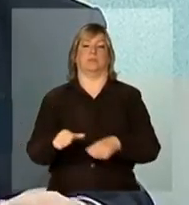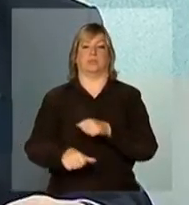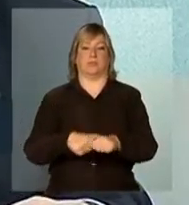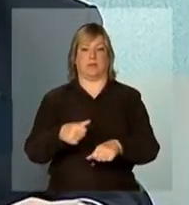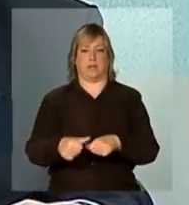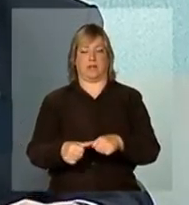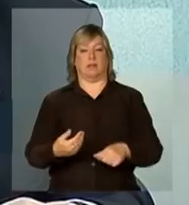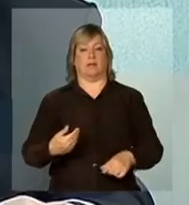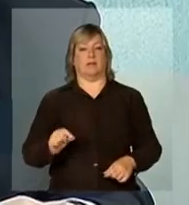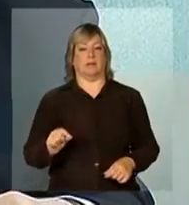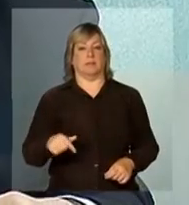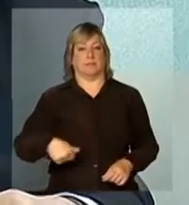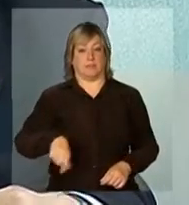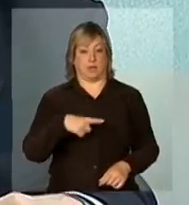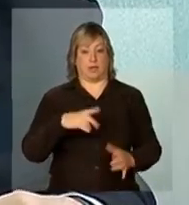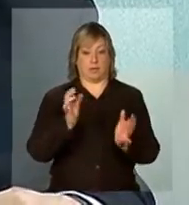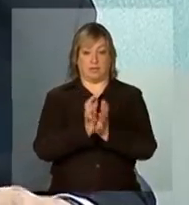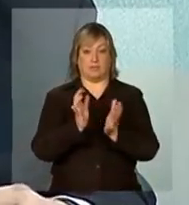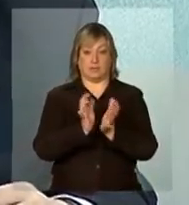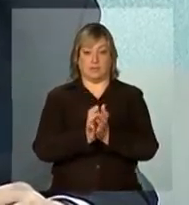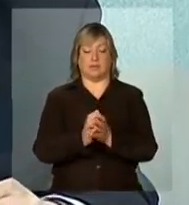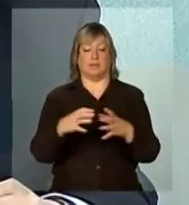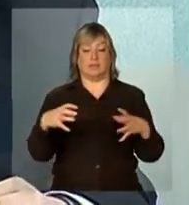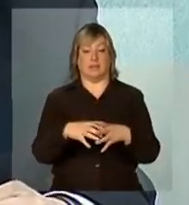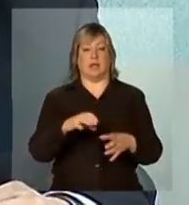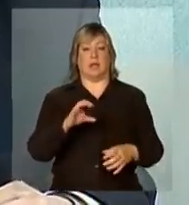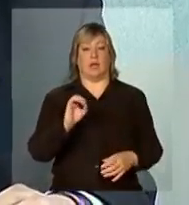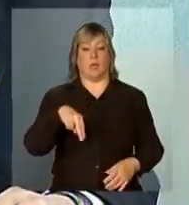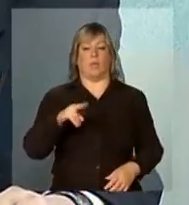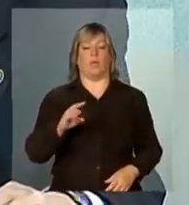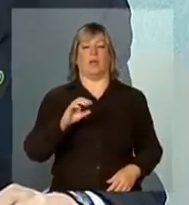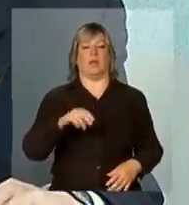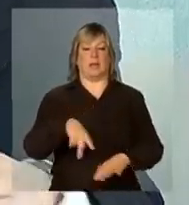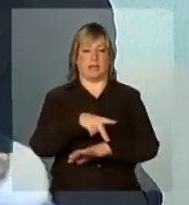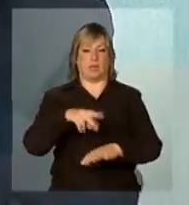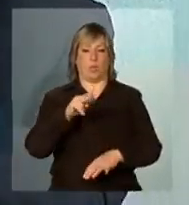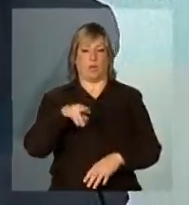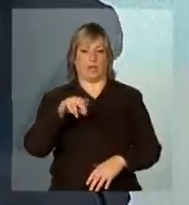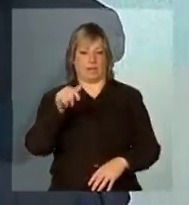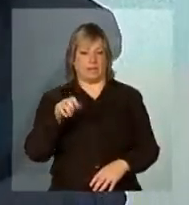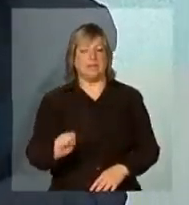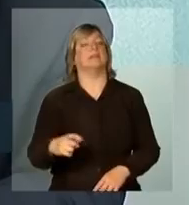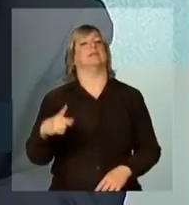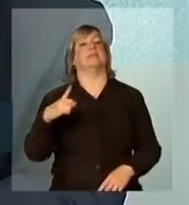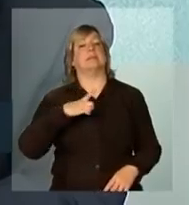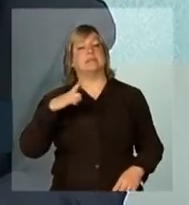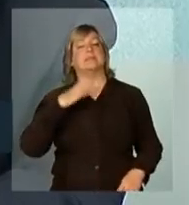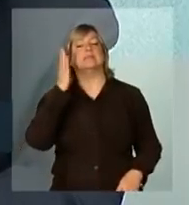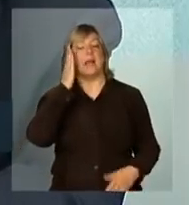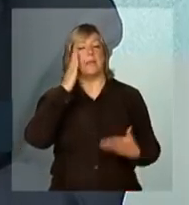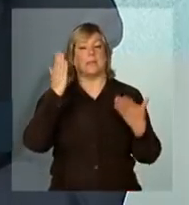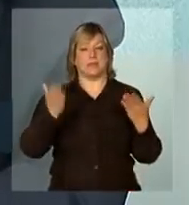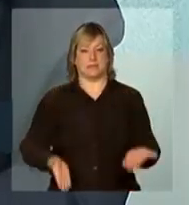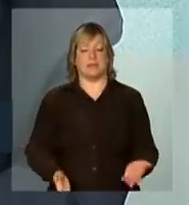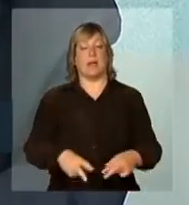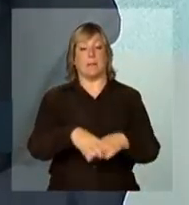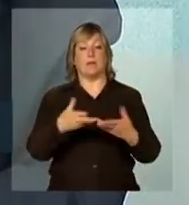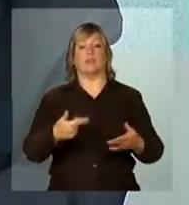Nós desde as Nações Unidas também sabemos e conhecemos isso. Por isso trabalhamos os assuntos de segurança